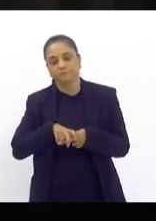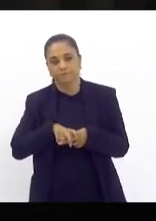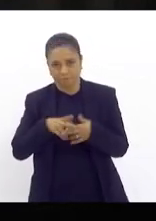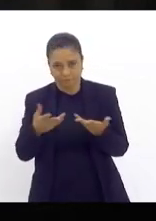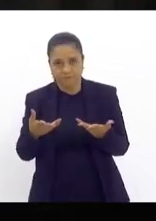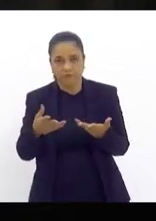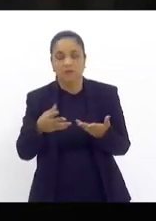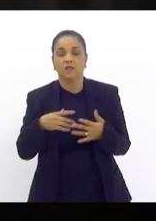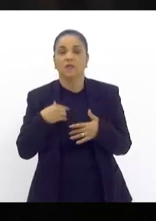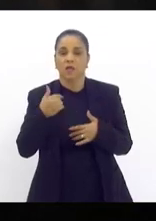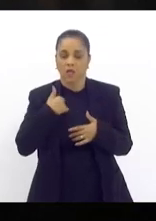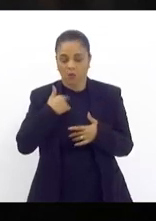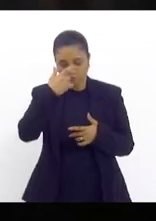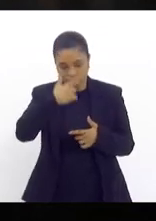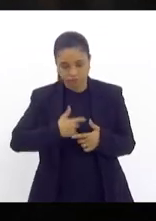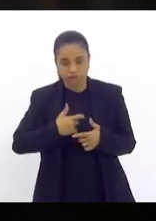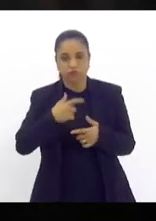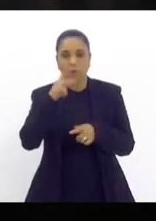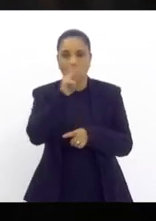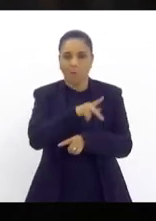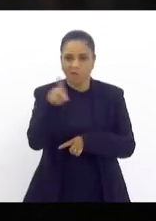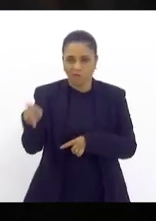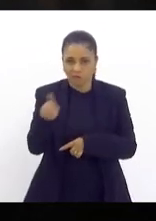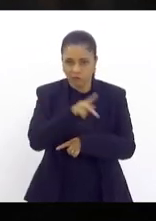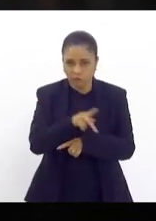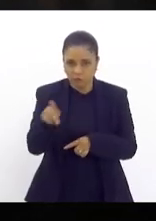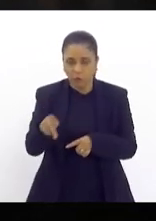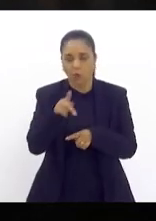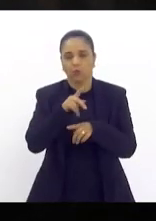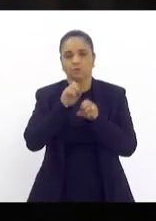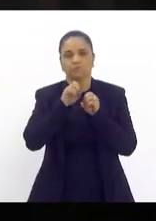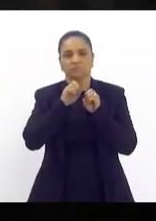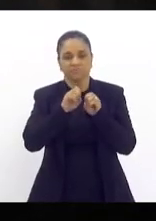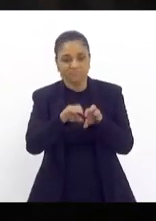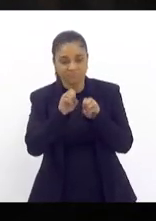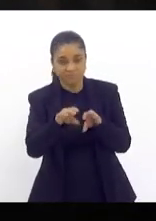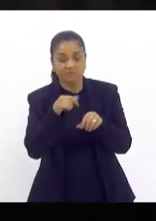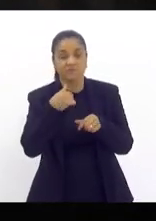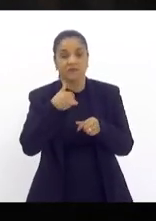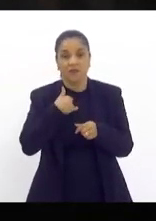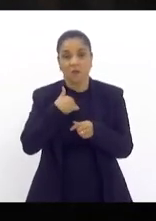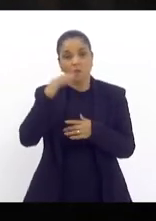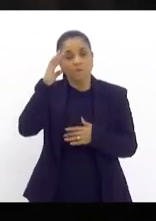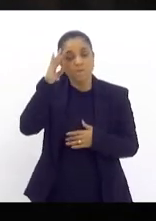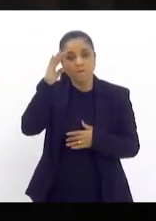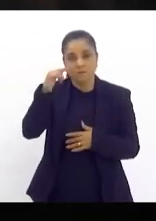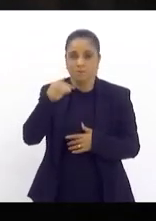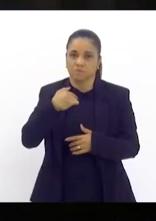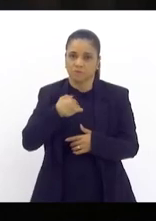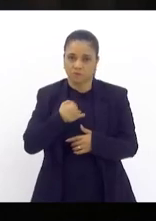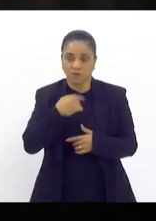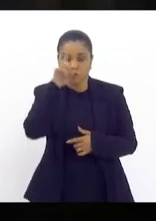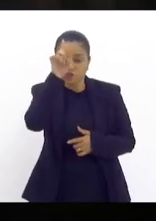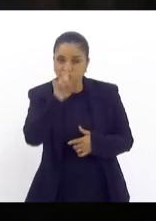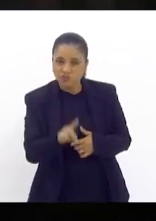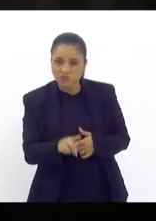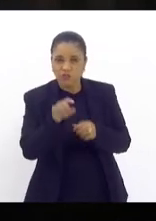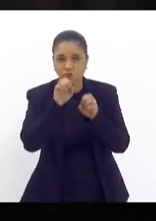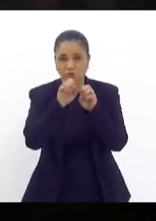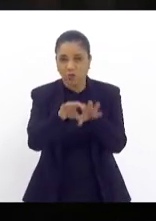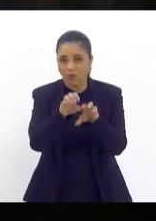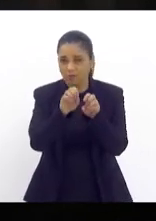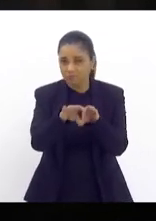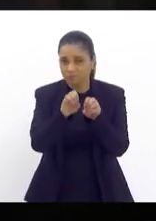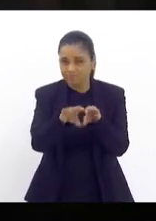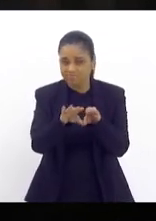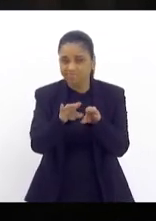como educadora, como professora, eu considero fundamental para que o direito à educação seja